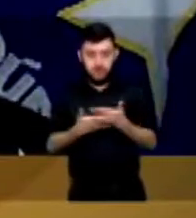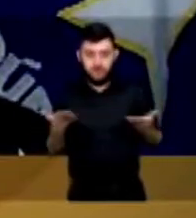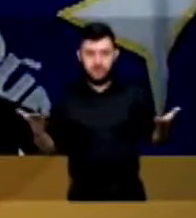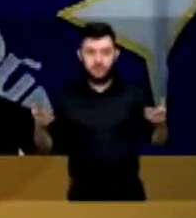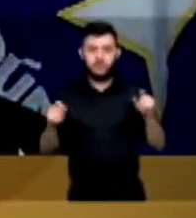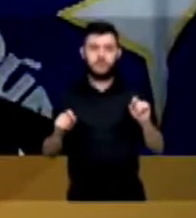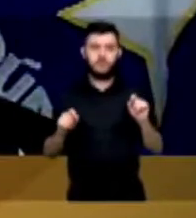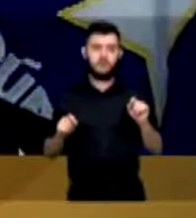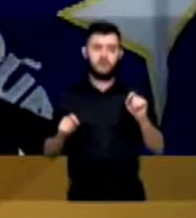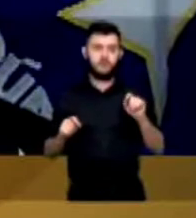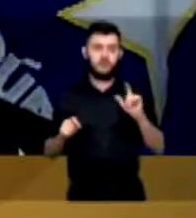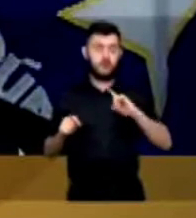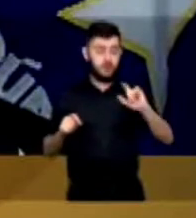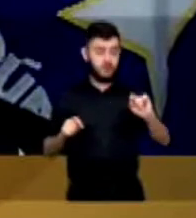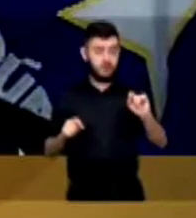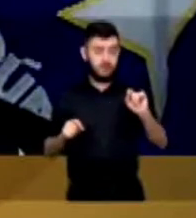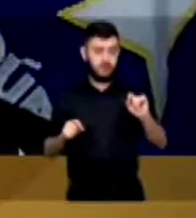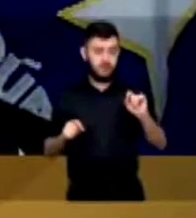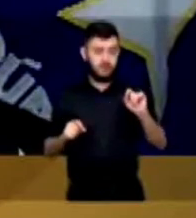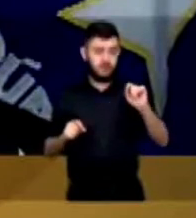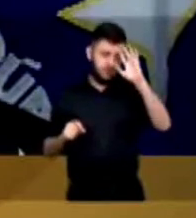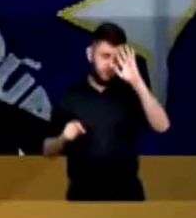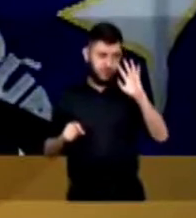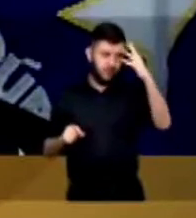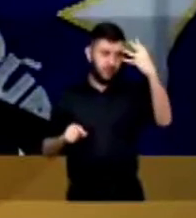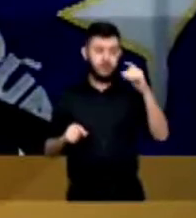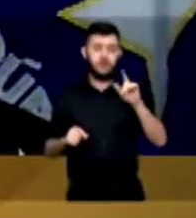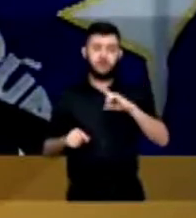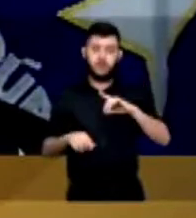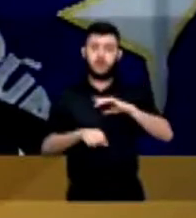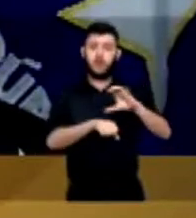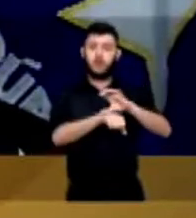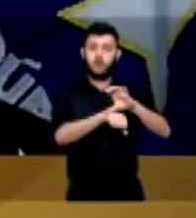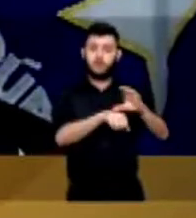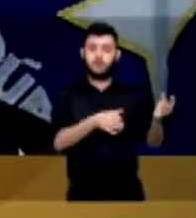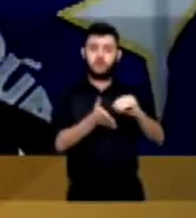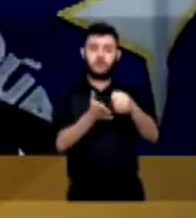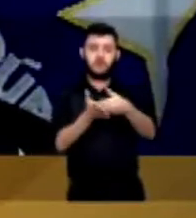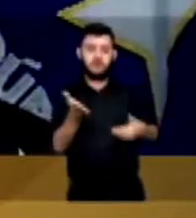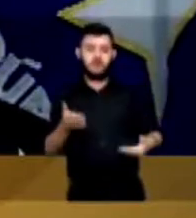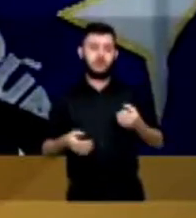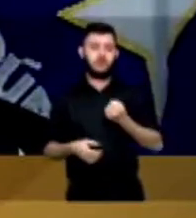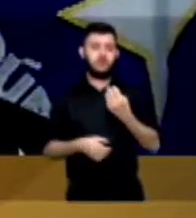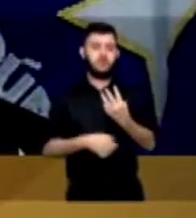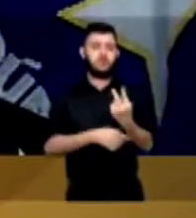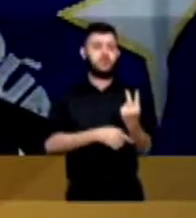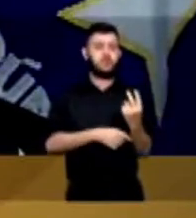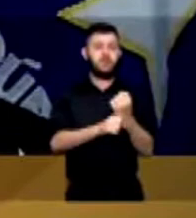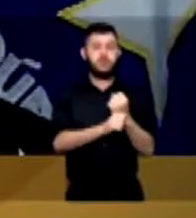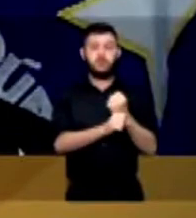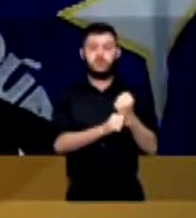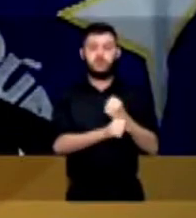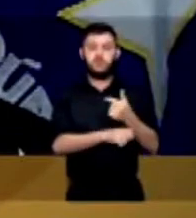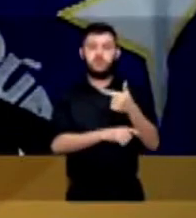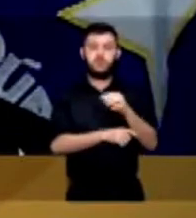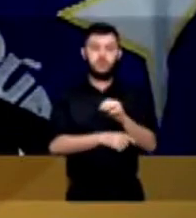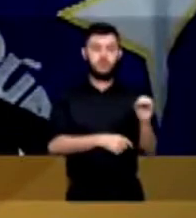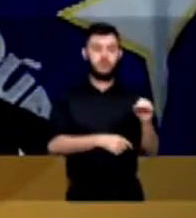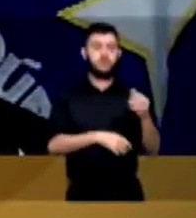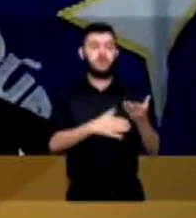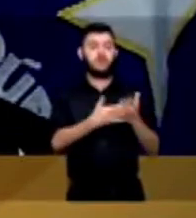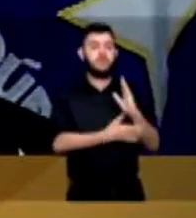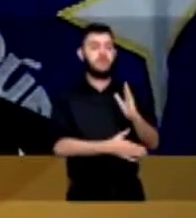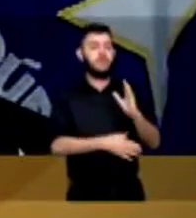este posicionamento está circunscrito à emenda constitucional 32 de 2000, promulgada há